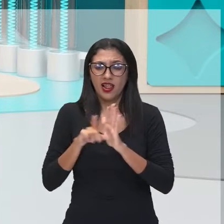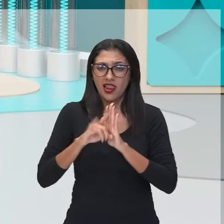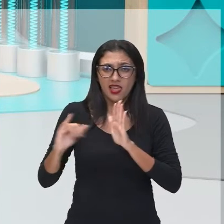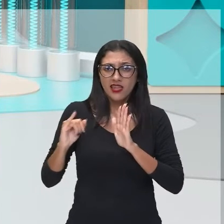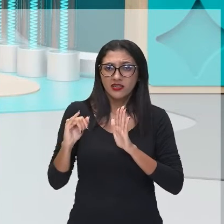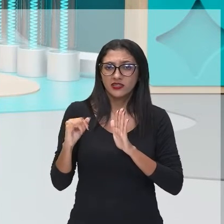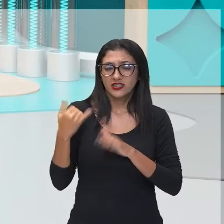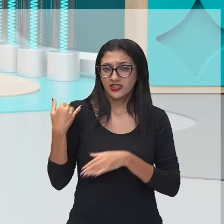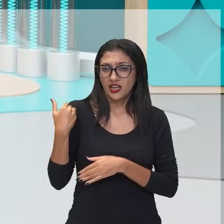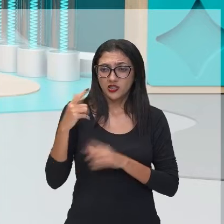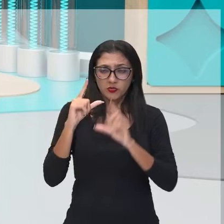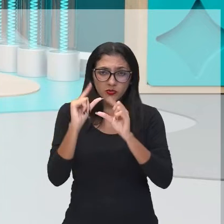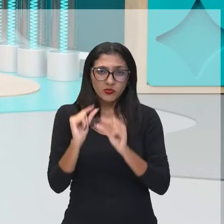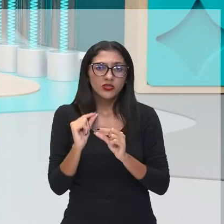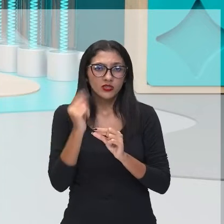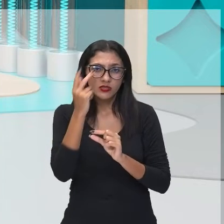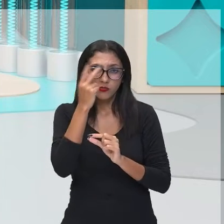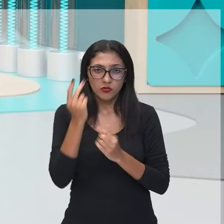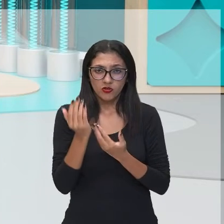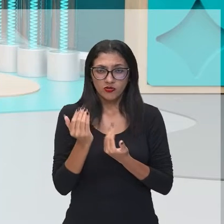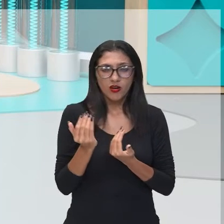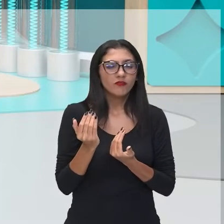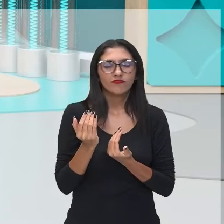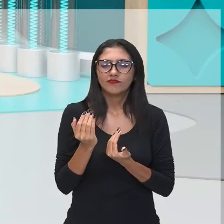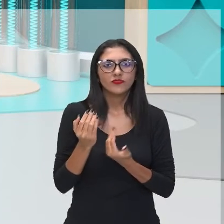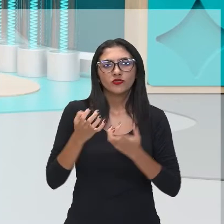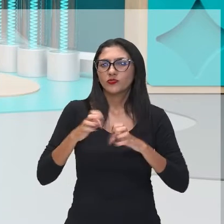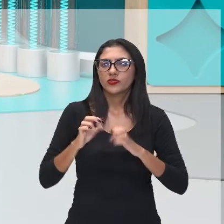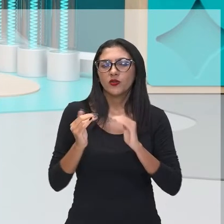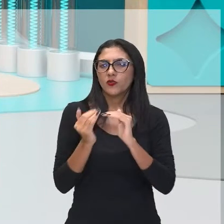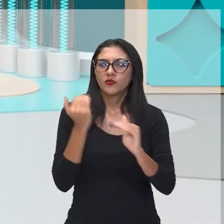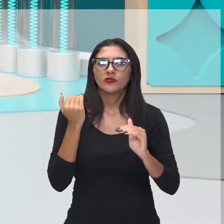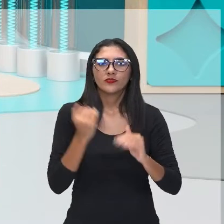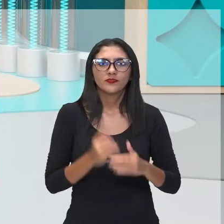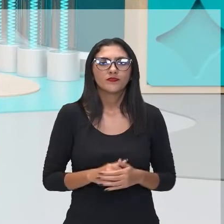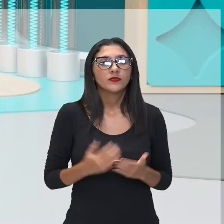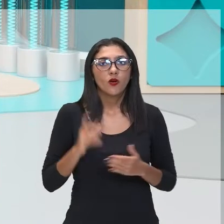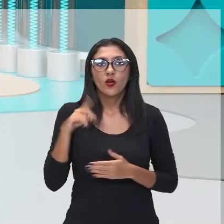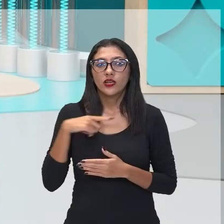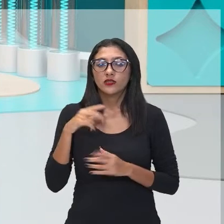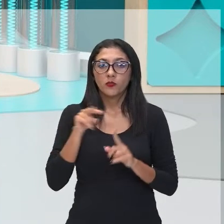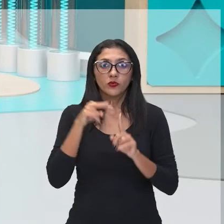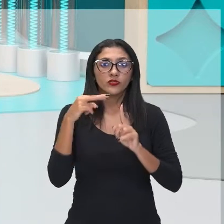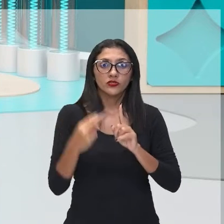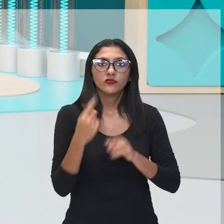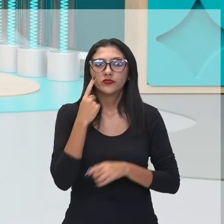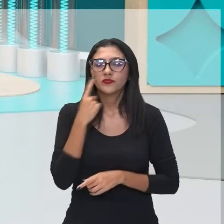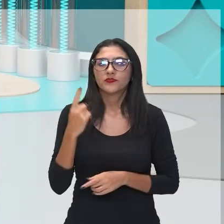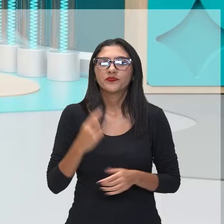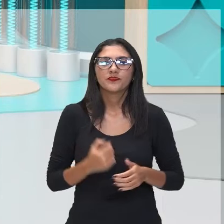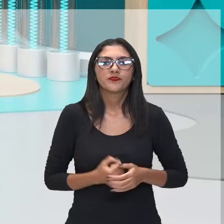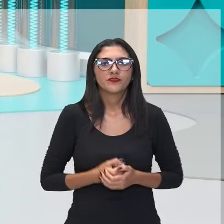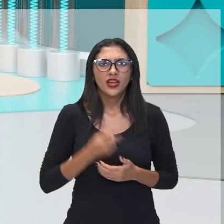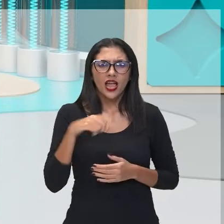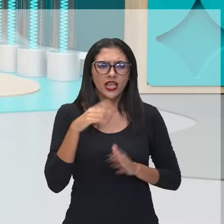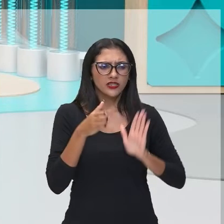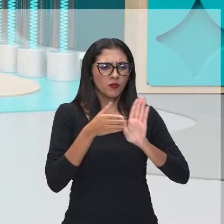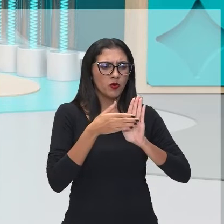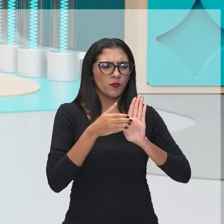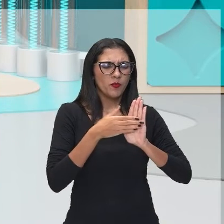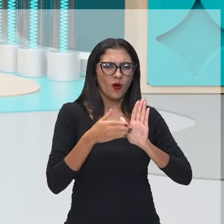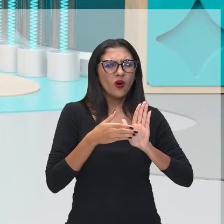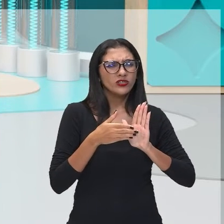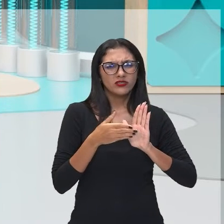maioridade penal, ok? Então ele apresenta esse ponto de vista aqui no texto, olha só. A proposta não deve ser vista como